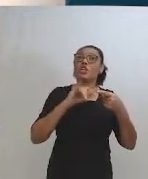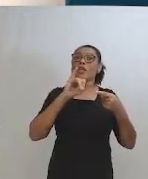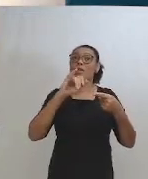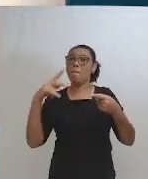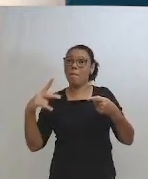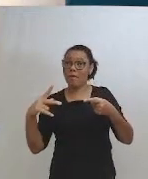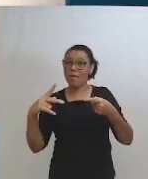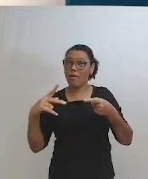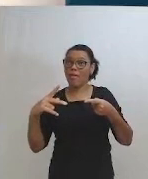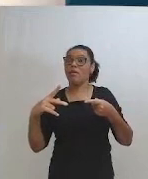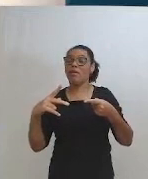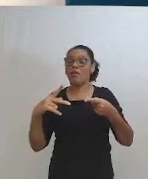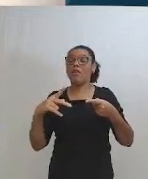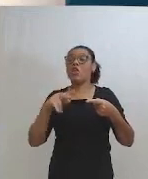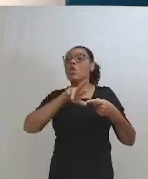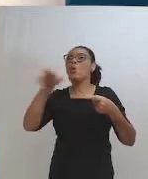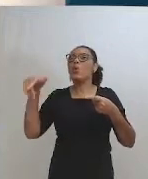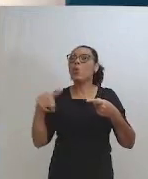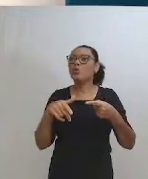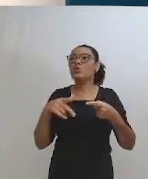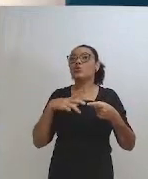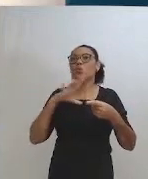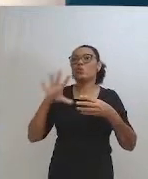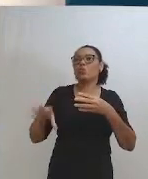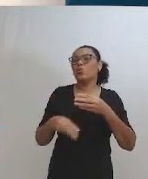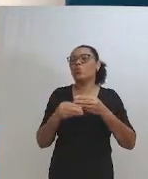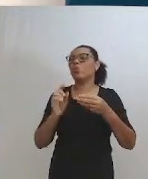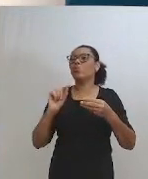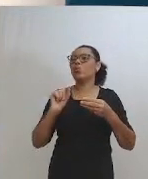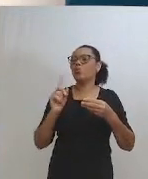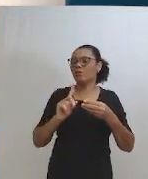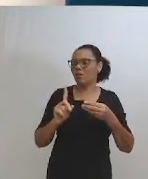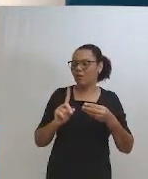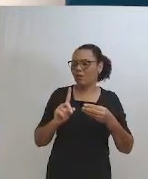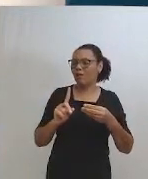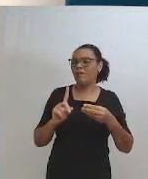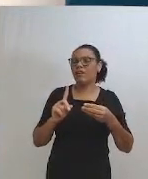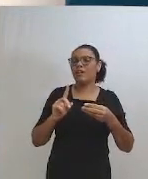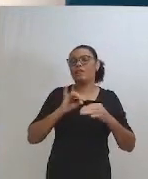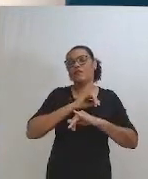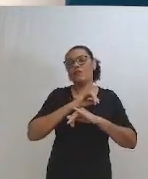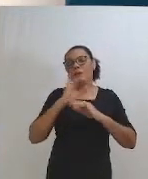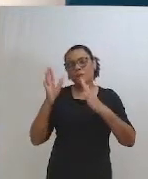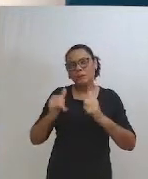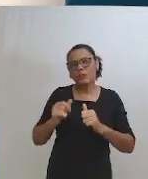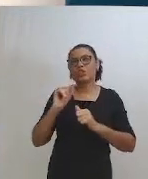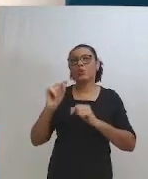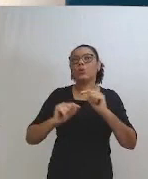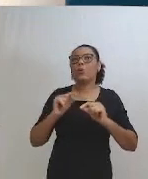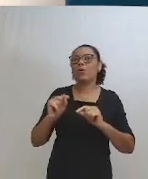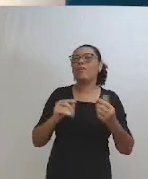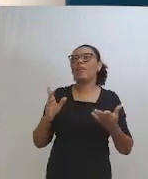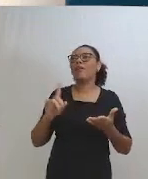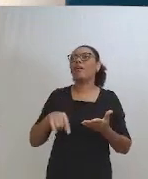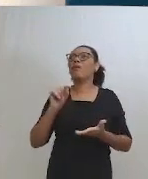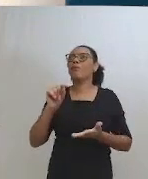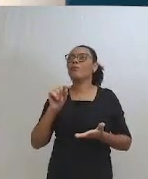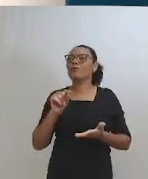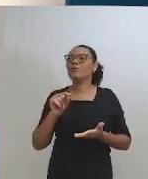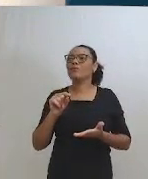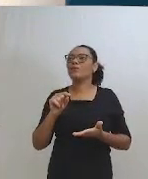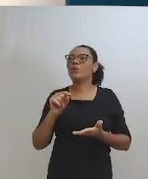Mas não está incluindo aqui o que foi solicitado, foi ordenado, na verdade, que é o histórico